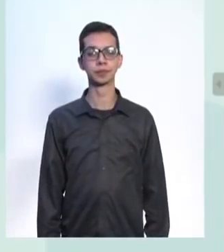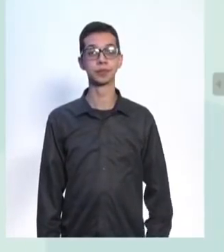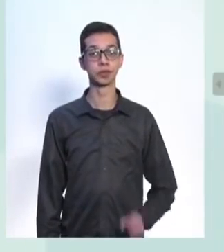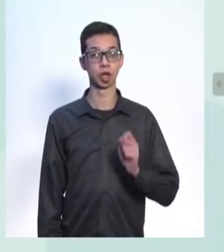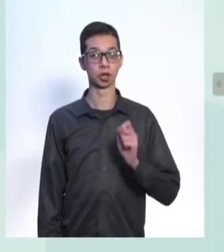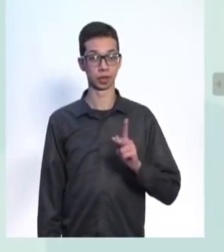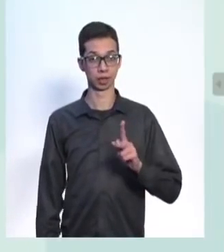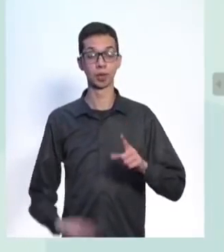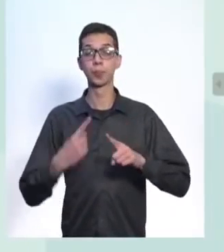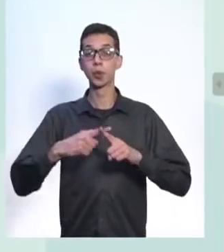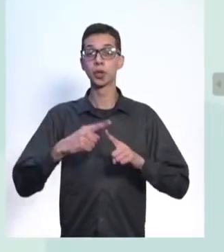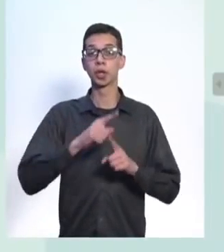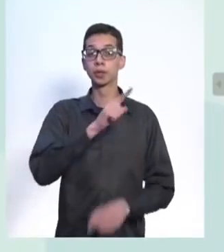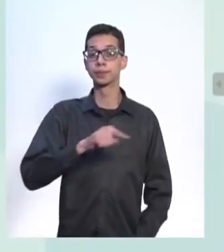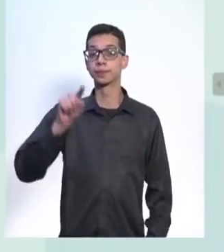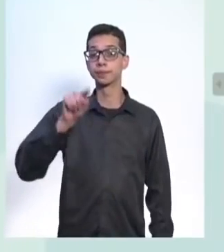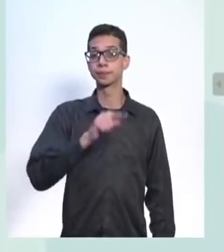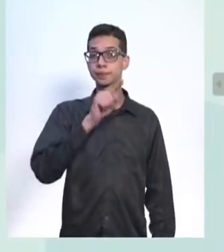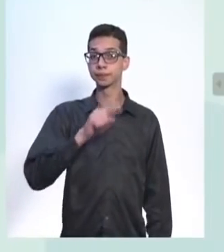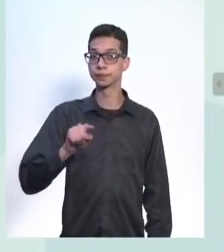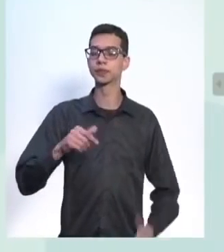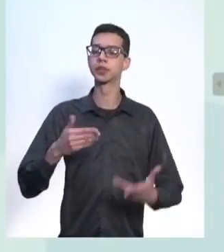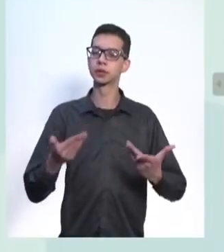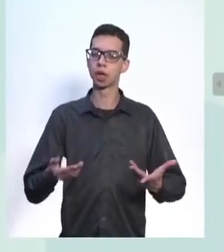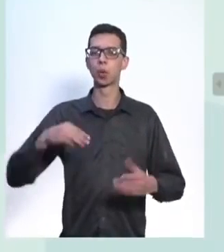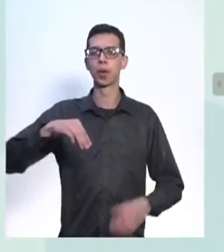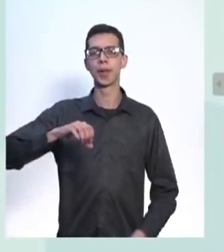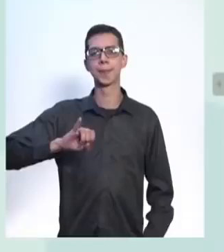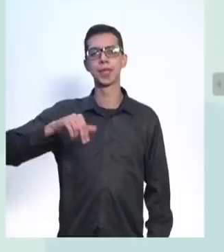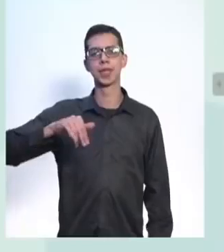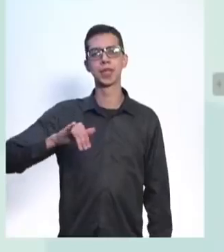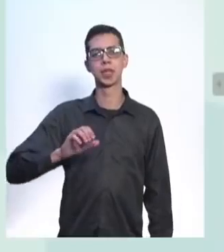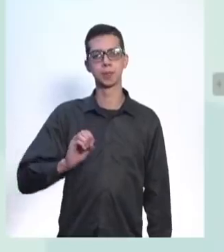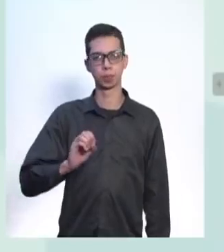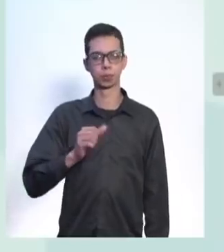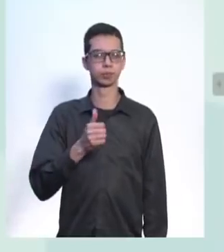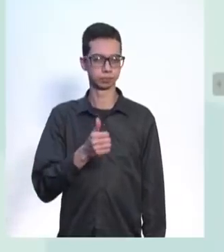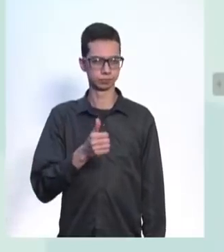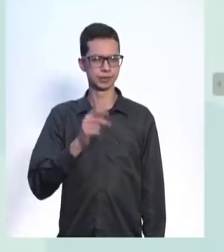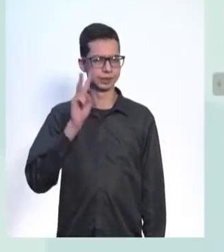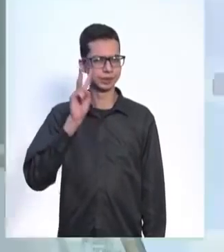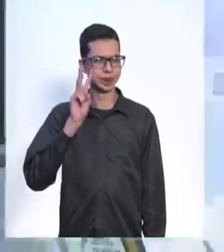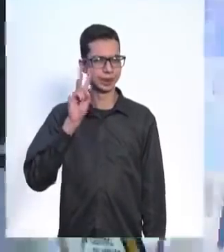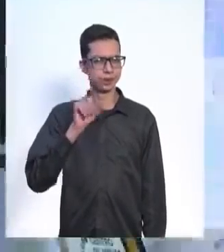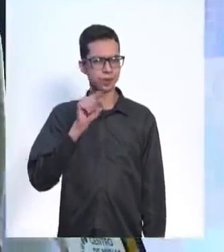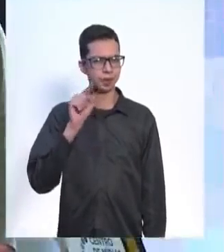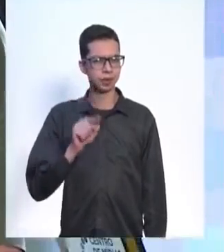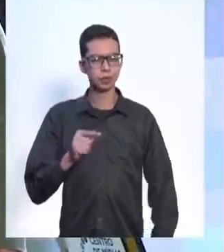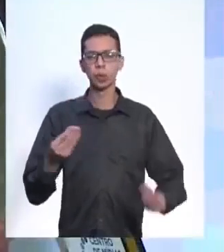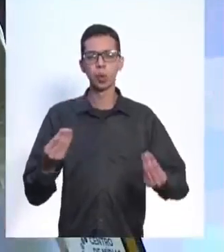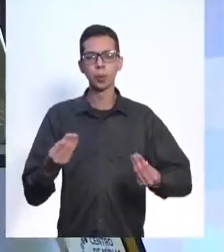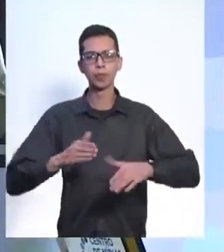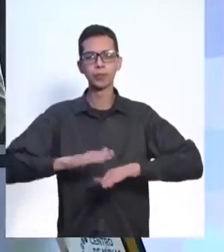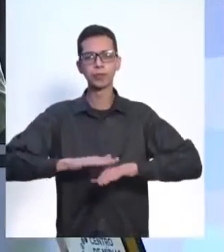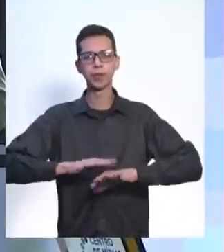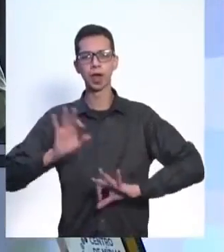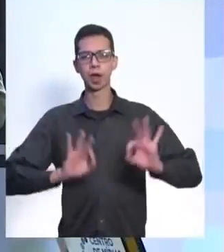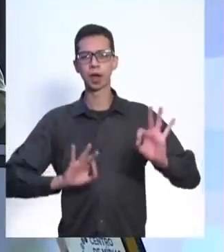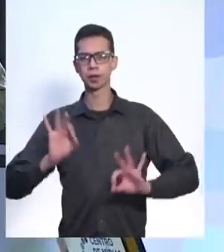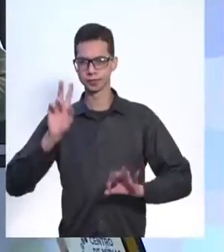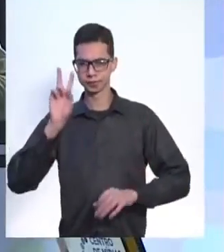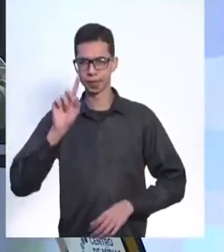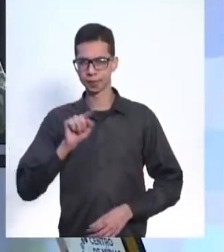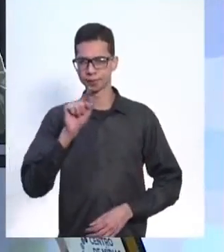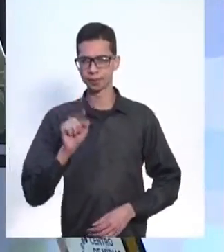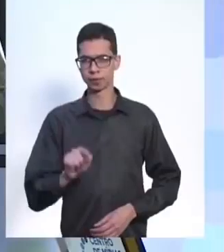Ok, pessoal? E aí, vocês relembraram? Lembraram como a gente faz? Ótimo, porque isso